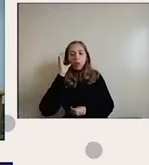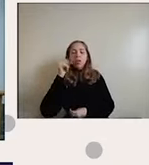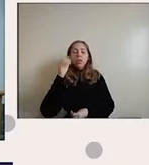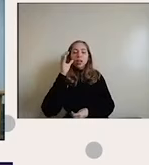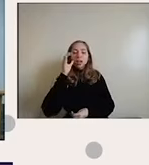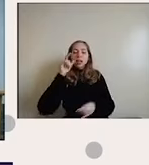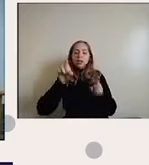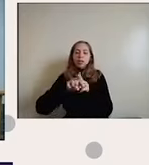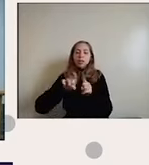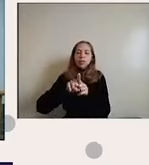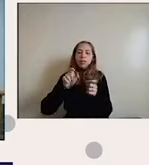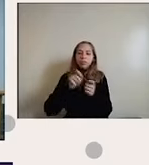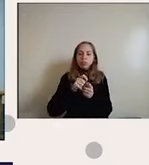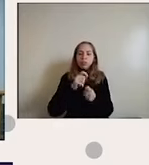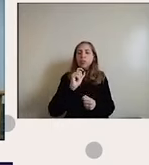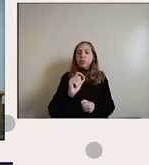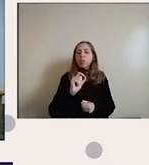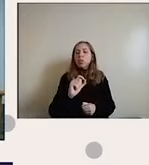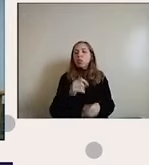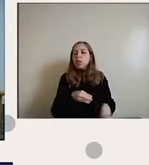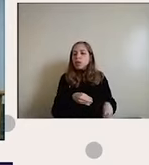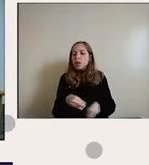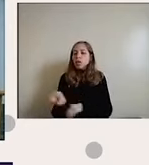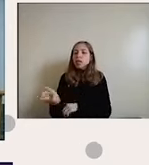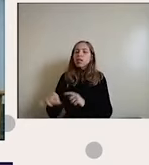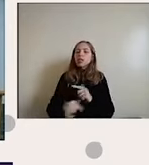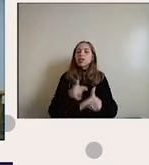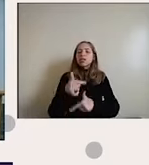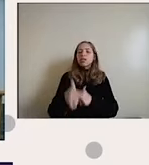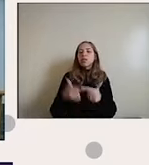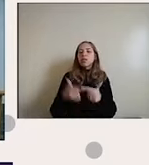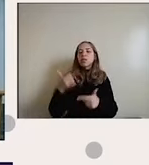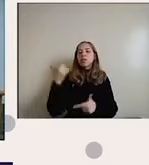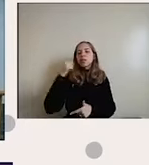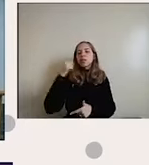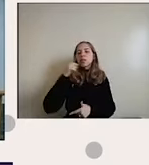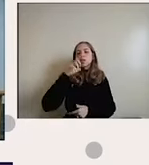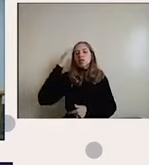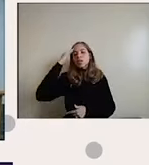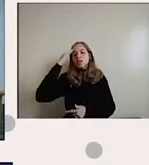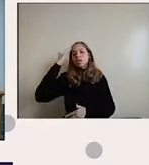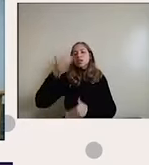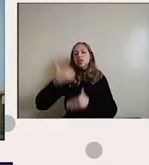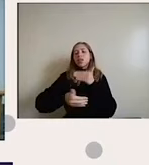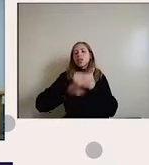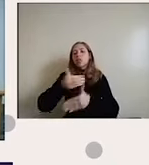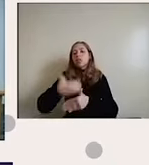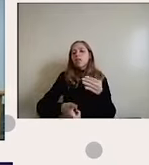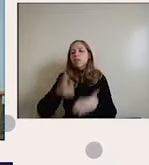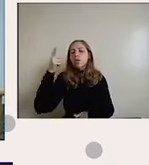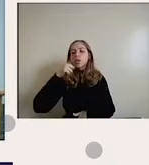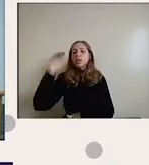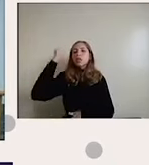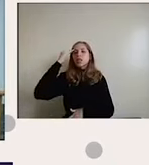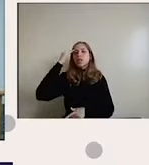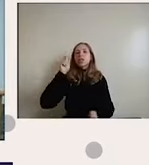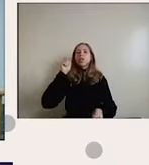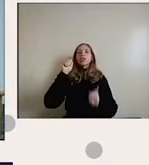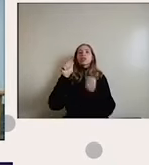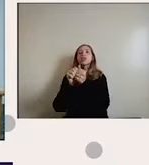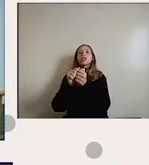e as trabalhadoras para compreender o processo de trabalho, para daí, sim, a gente compreender também e estabelecer esse nexo